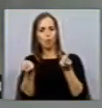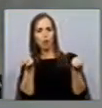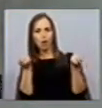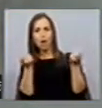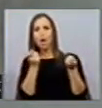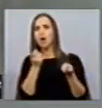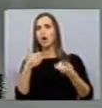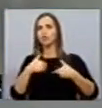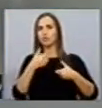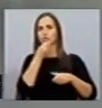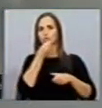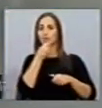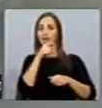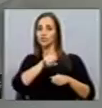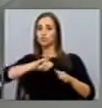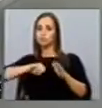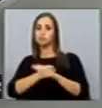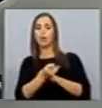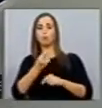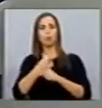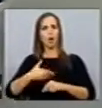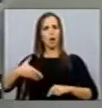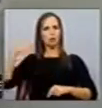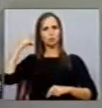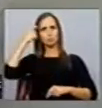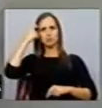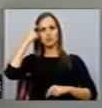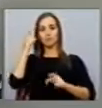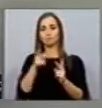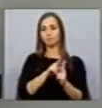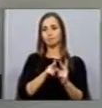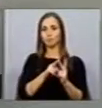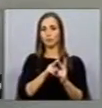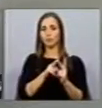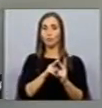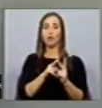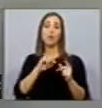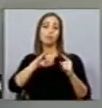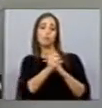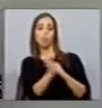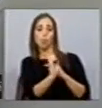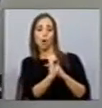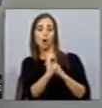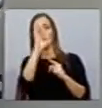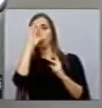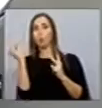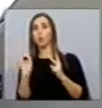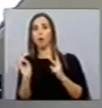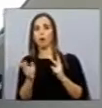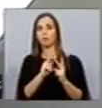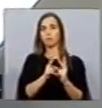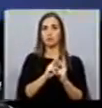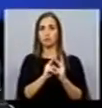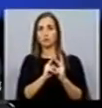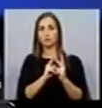esta cratera que anteriormente se pensava que das 2 uma, ou não deveria existir a cratera ou não deveria existir a Lua. Mas, pela primeira